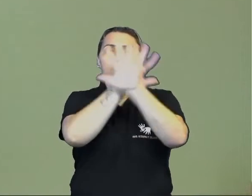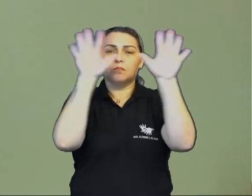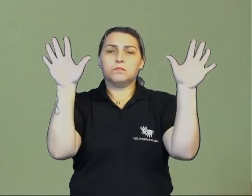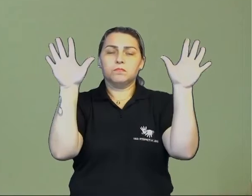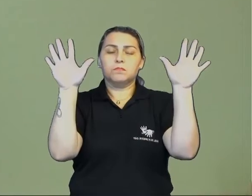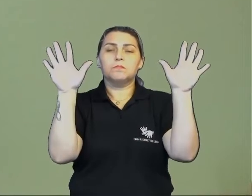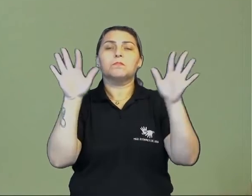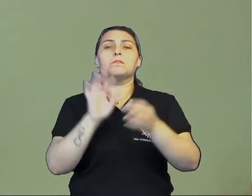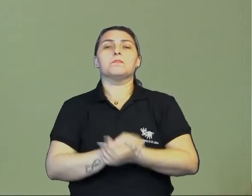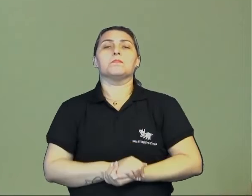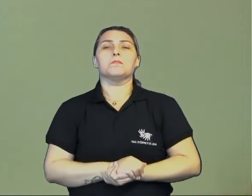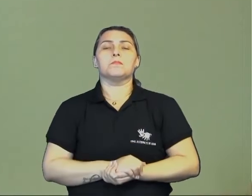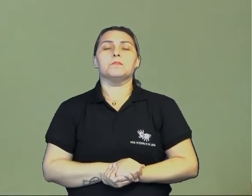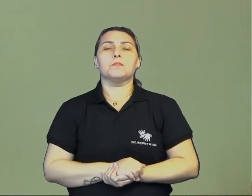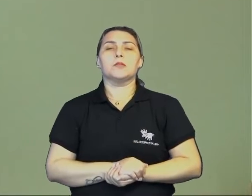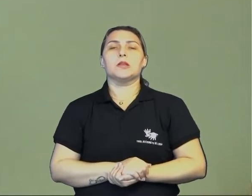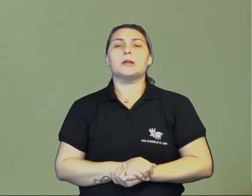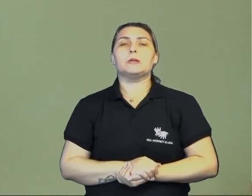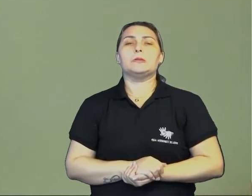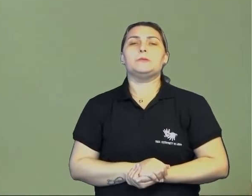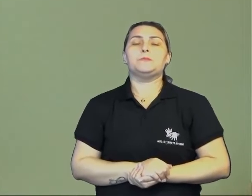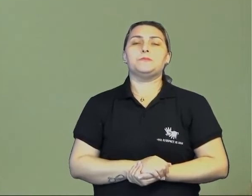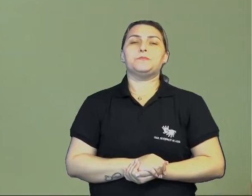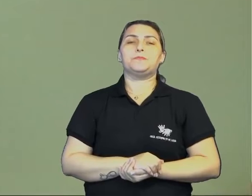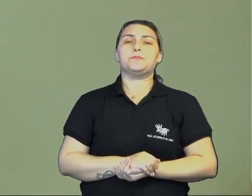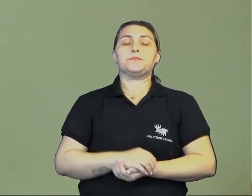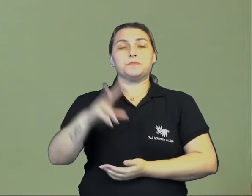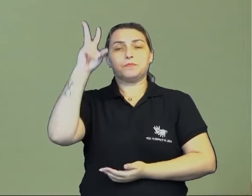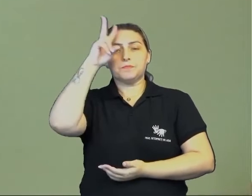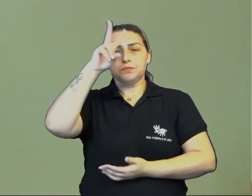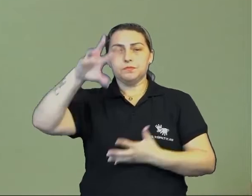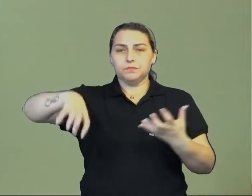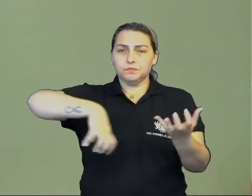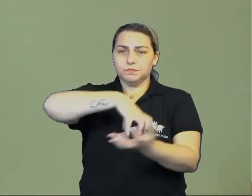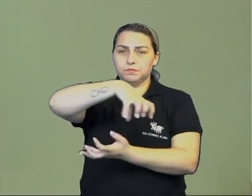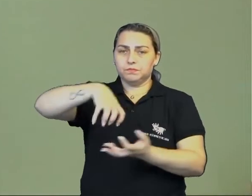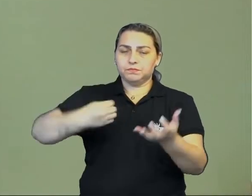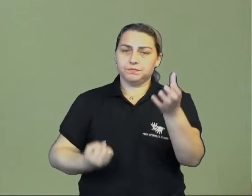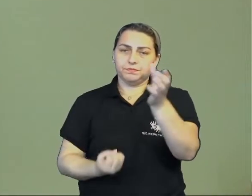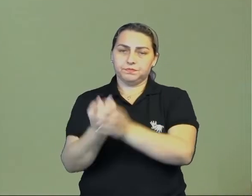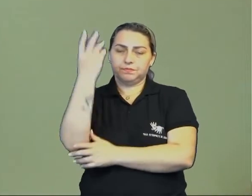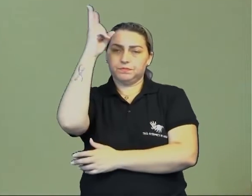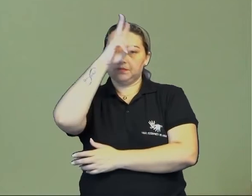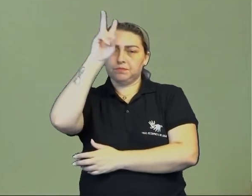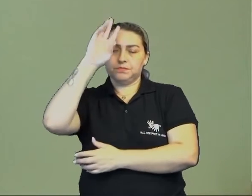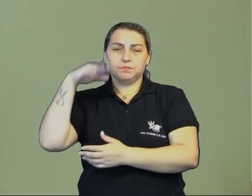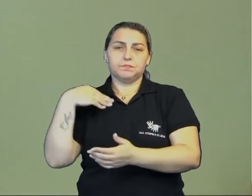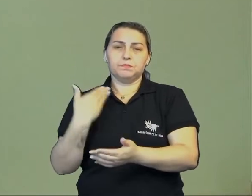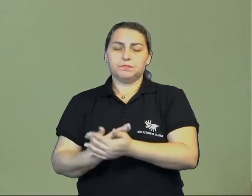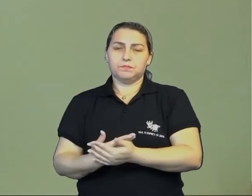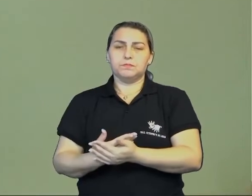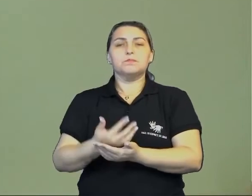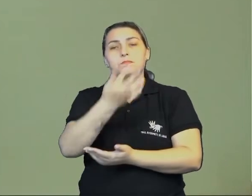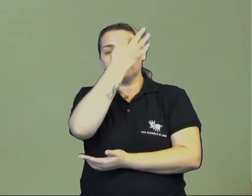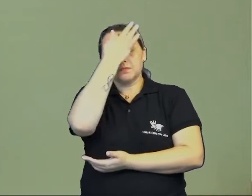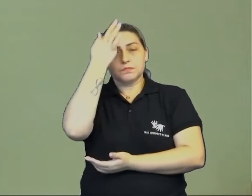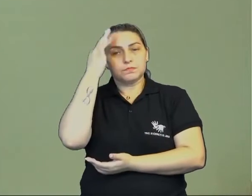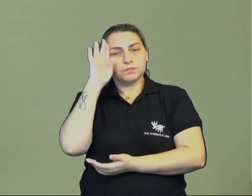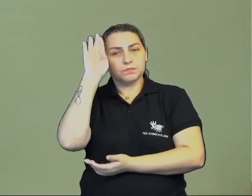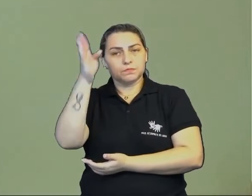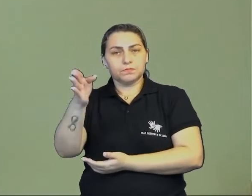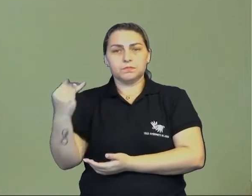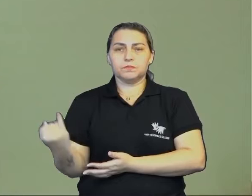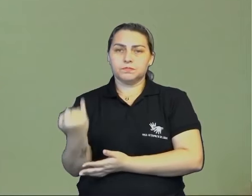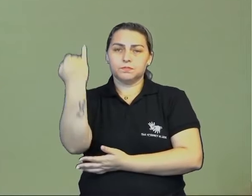Então, diante desses movimentos históricos que vêm a surgir ao longo da história, principalmente da filosofia,